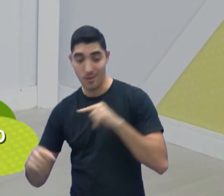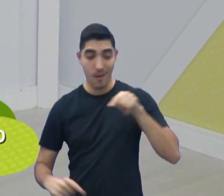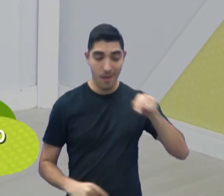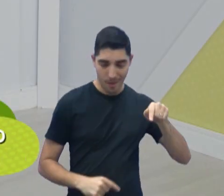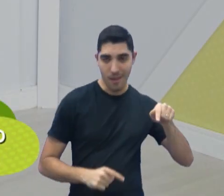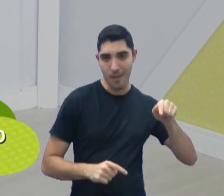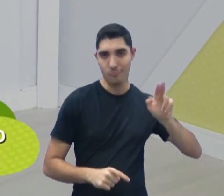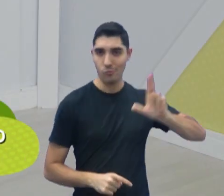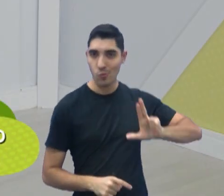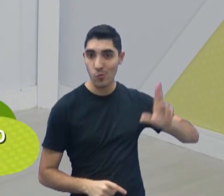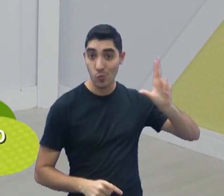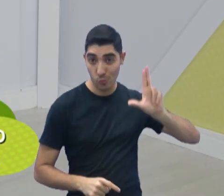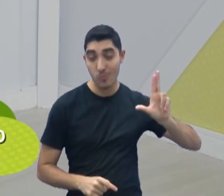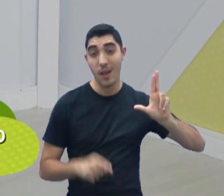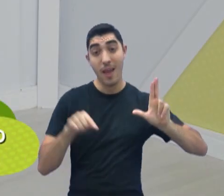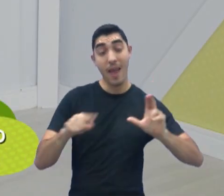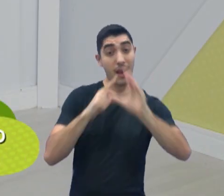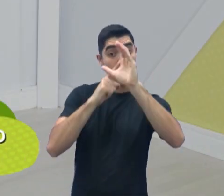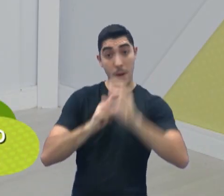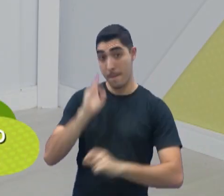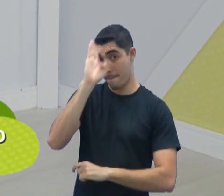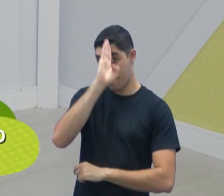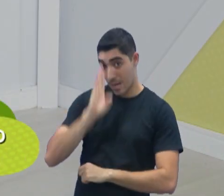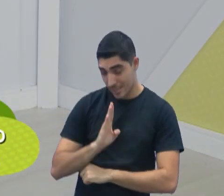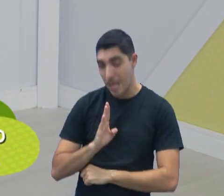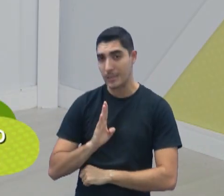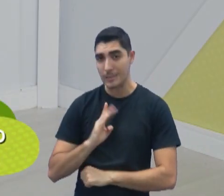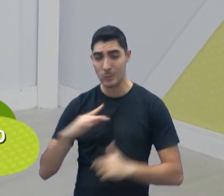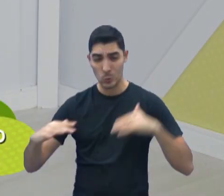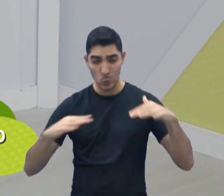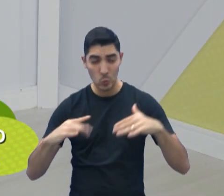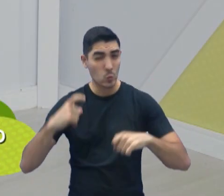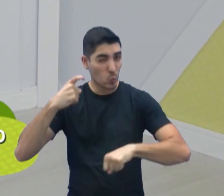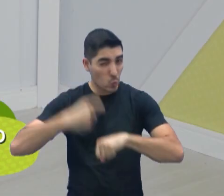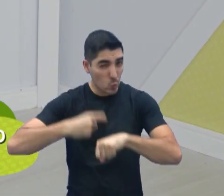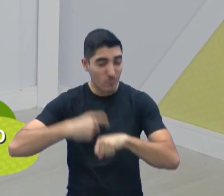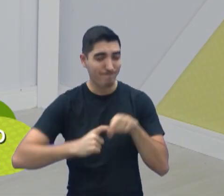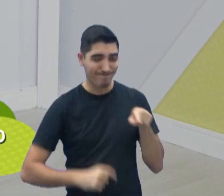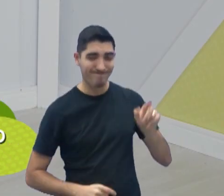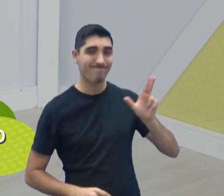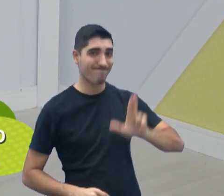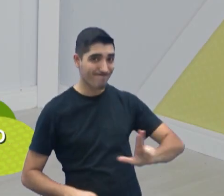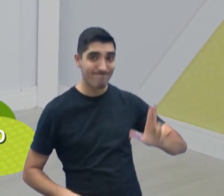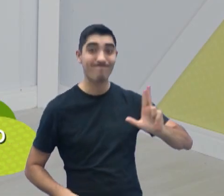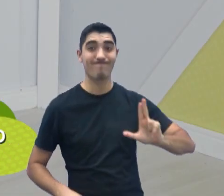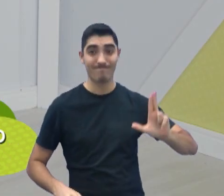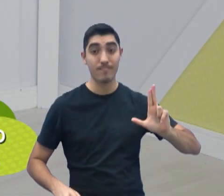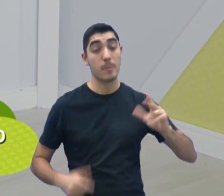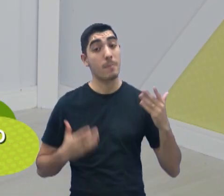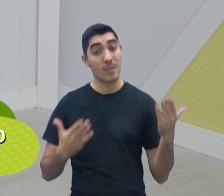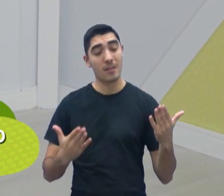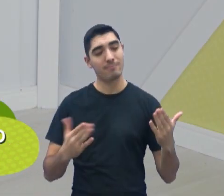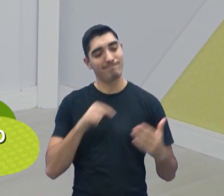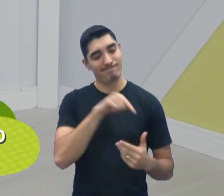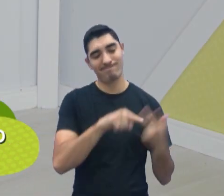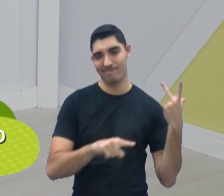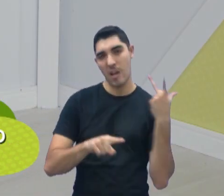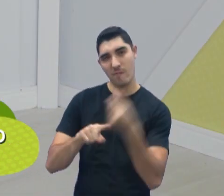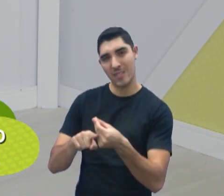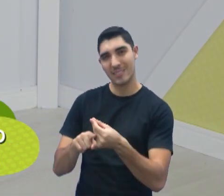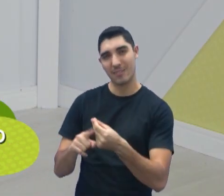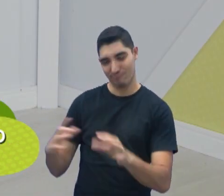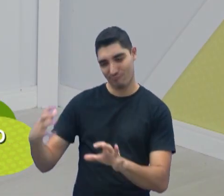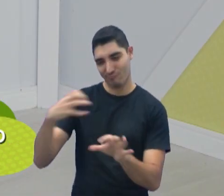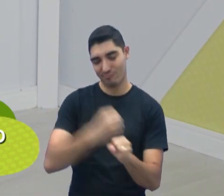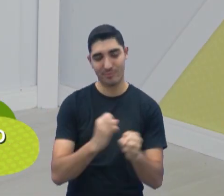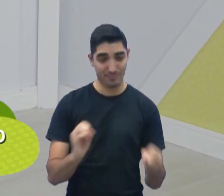rodada do retorno da Superliga contra uma forte equipe, a equipe do Praia Clube de Uberlândia, e foi derrotado pelo placar de 3-7-0.